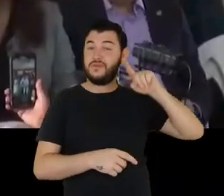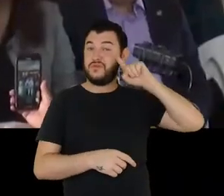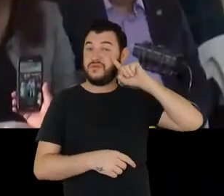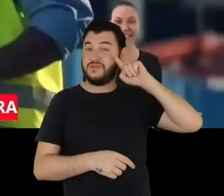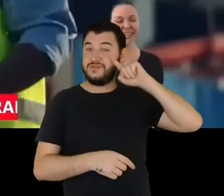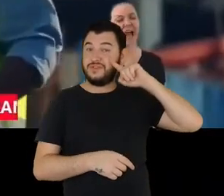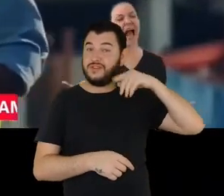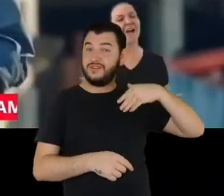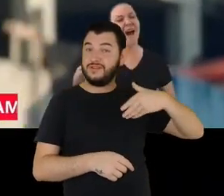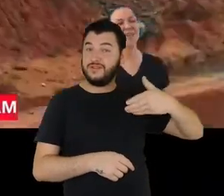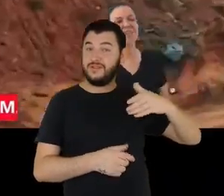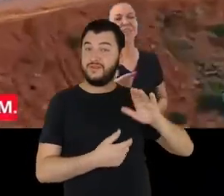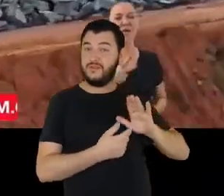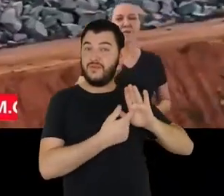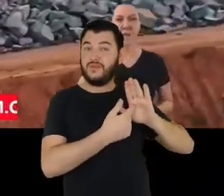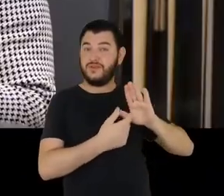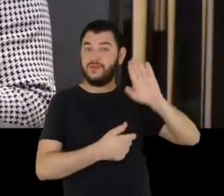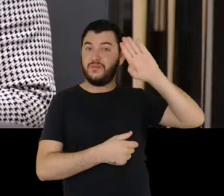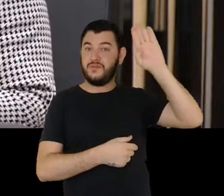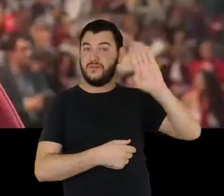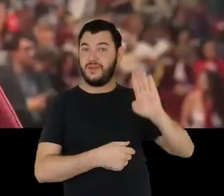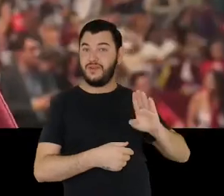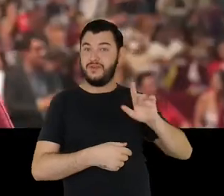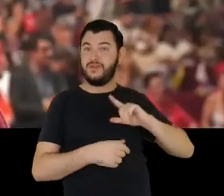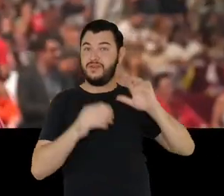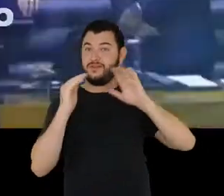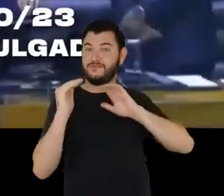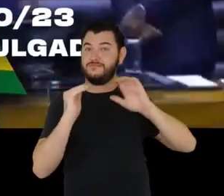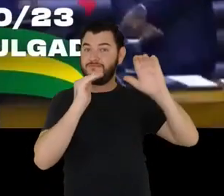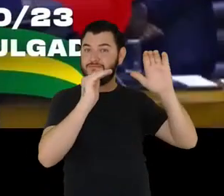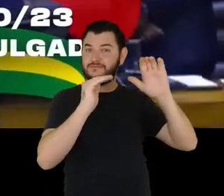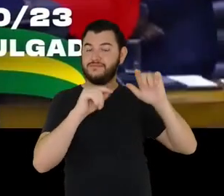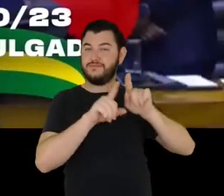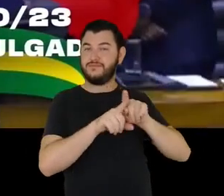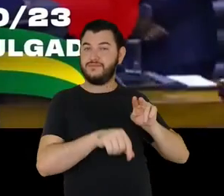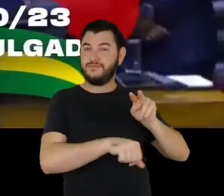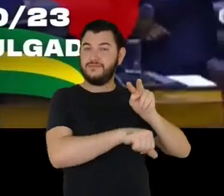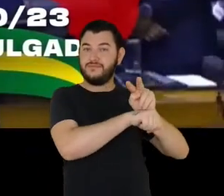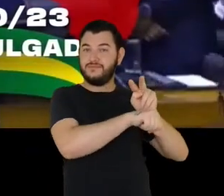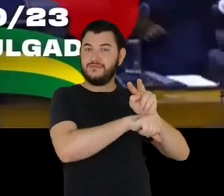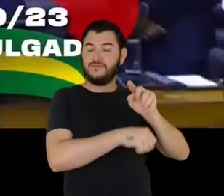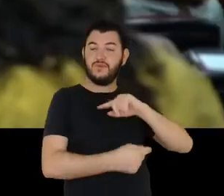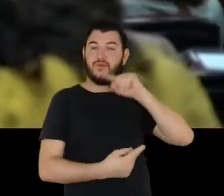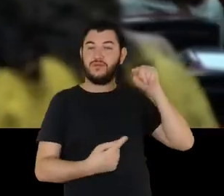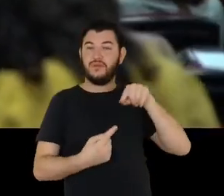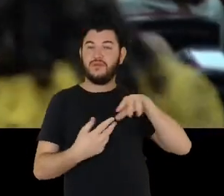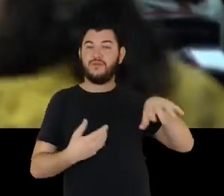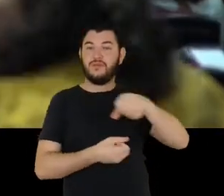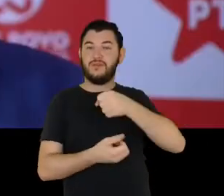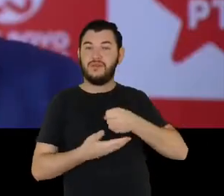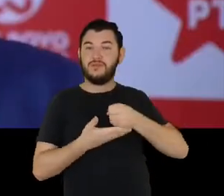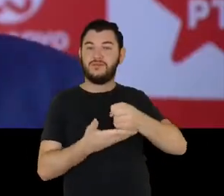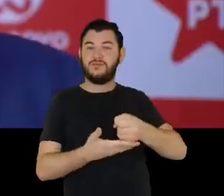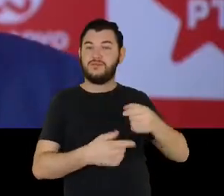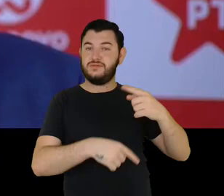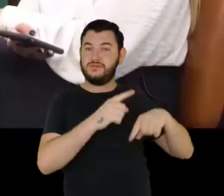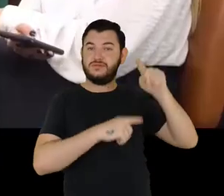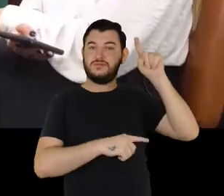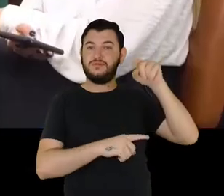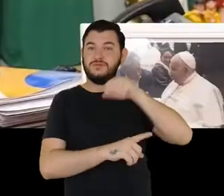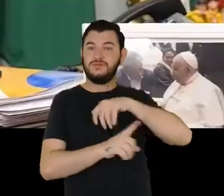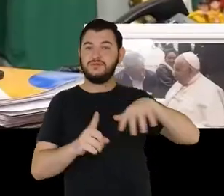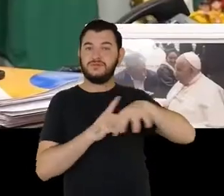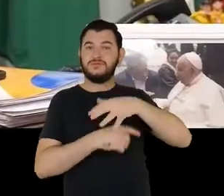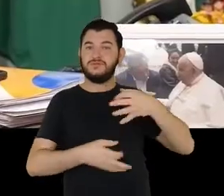acolher desenvolvimento, sustentabilidade e justiça social. Estamos sempre nos